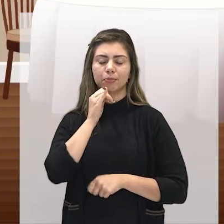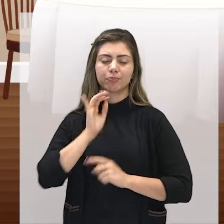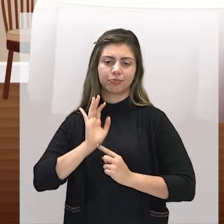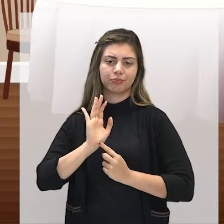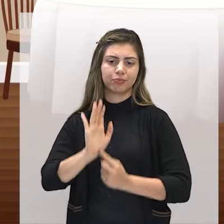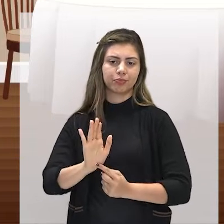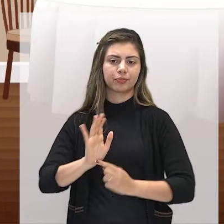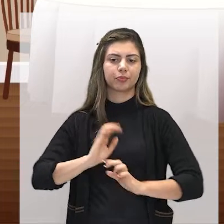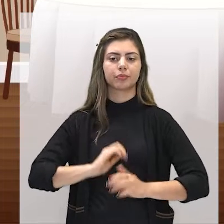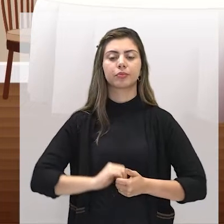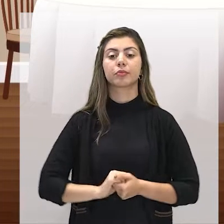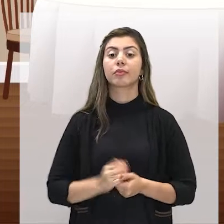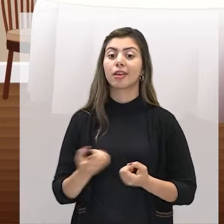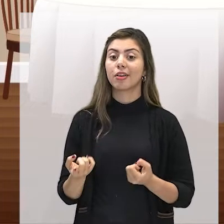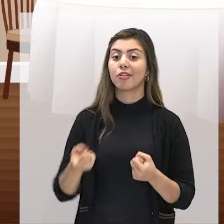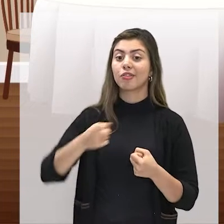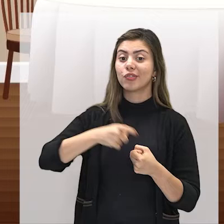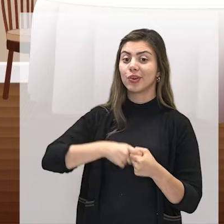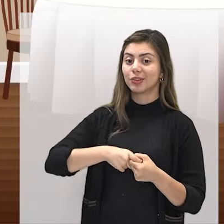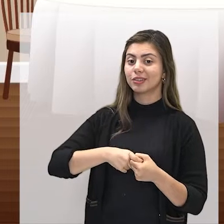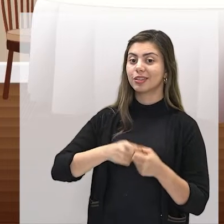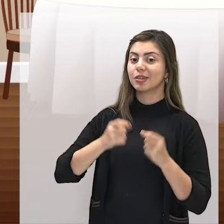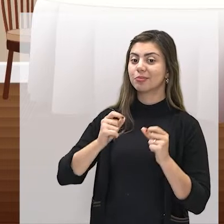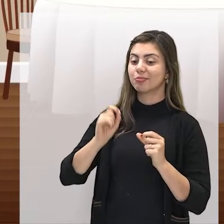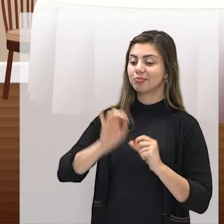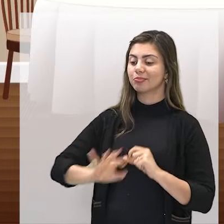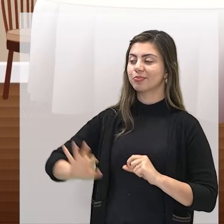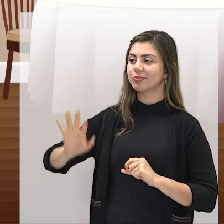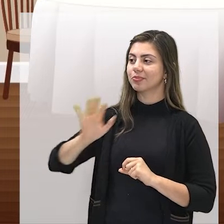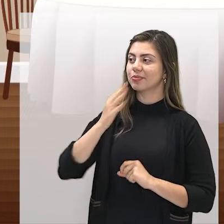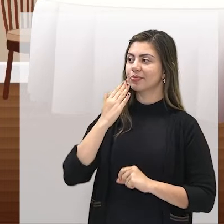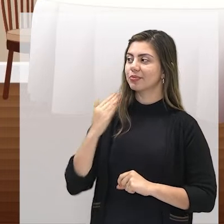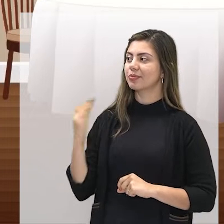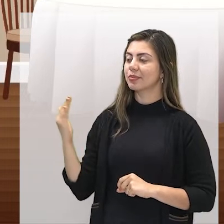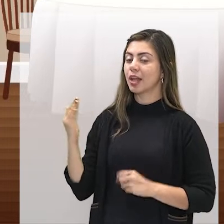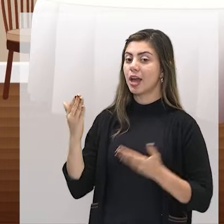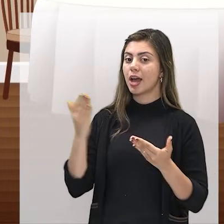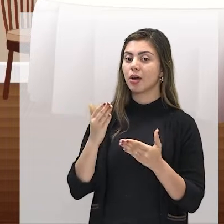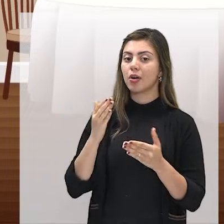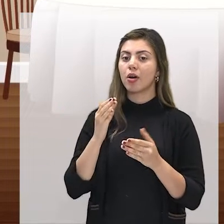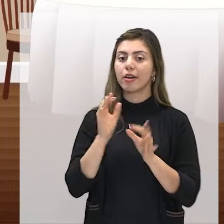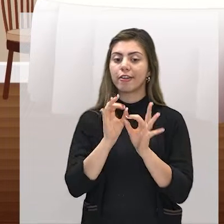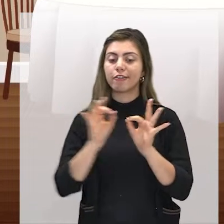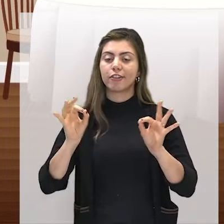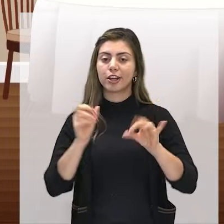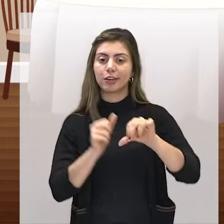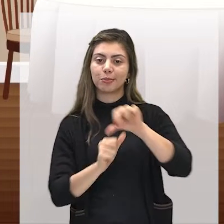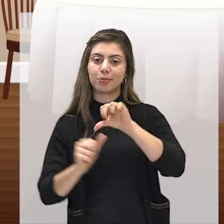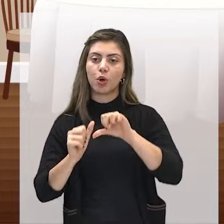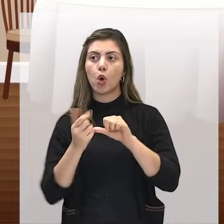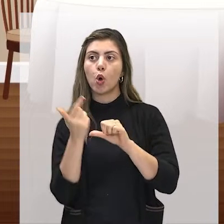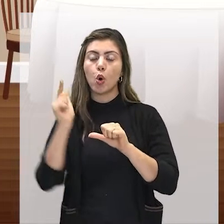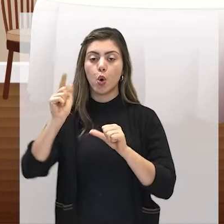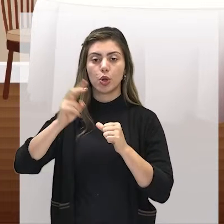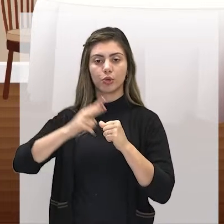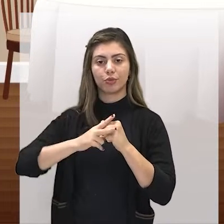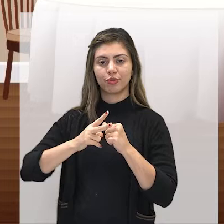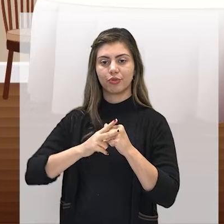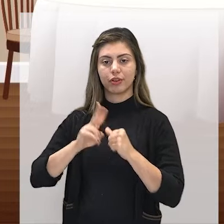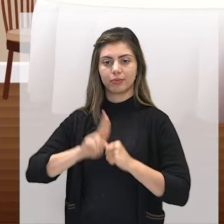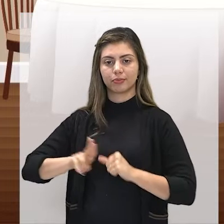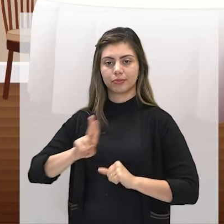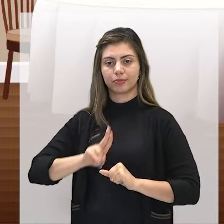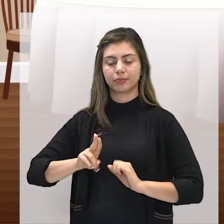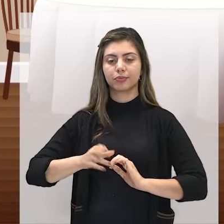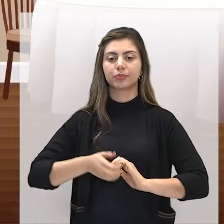nós voltamos aqui o nosso cenário e agora a gente vai modificar utilizando um outro verbo, tá